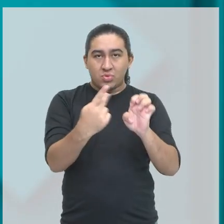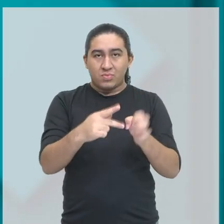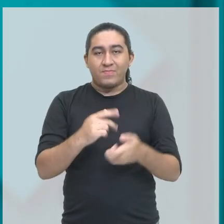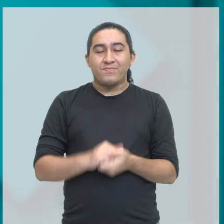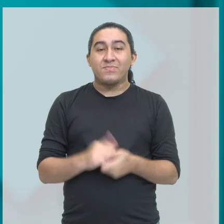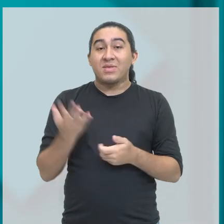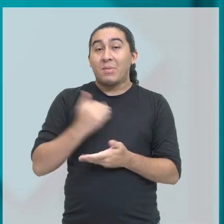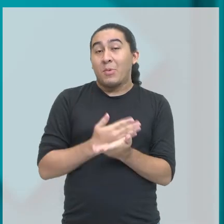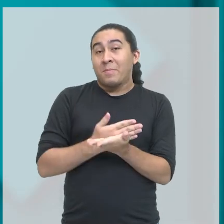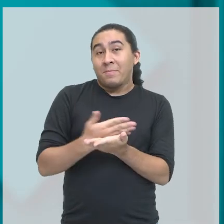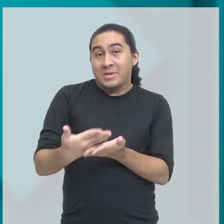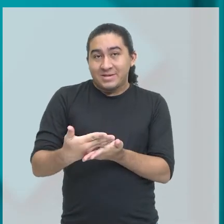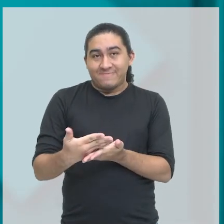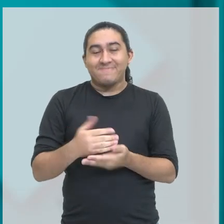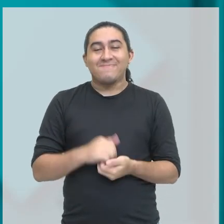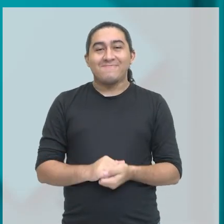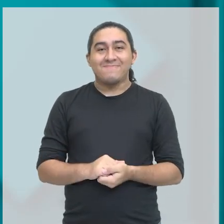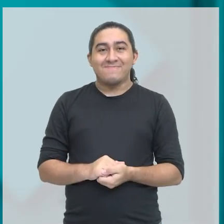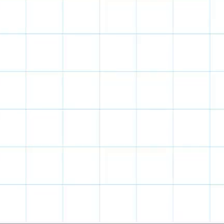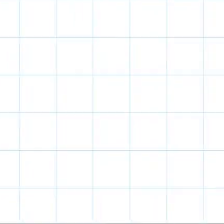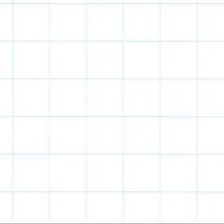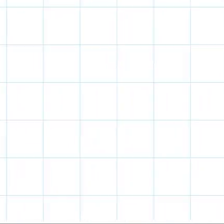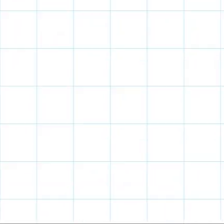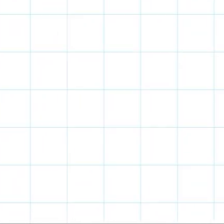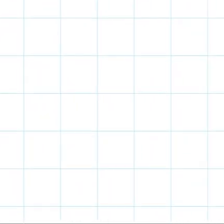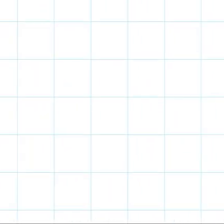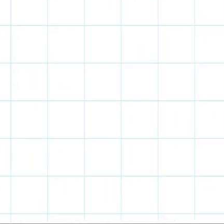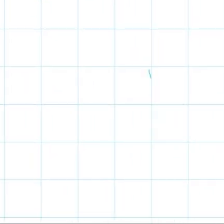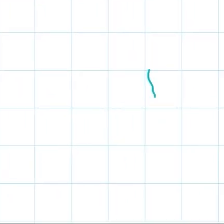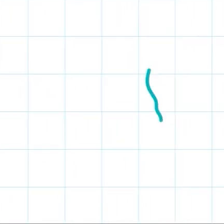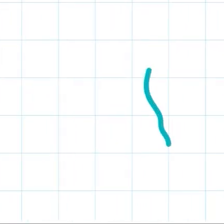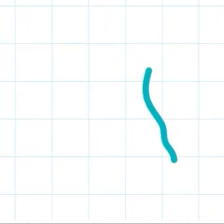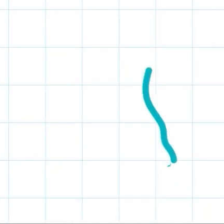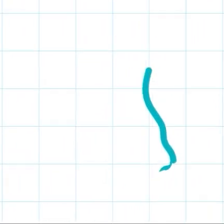E vamos dar início à nossa aula.